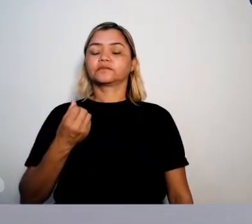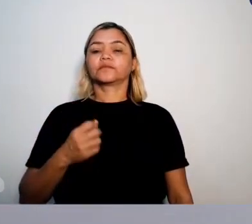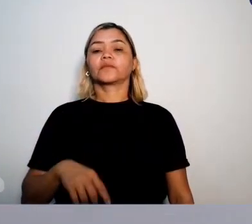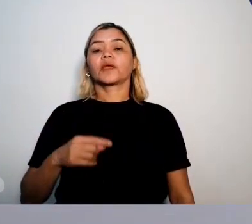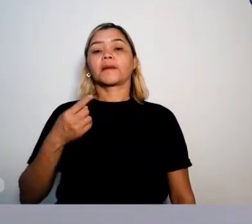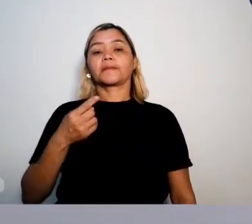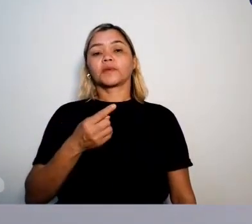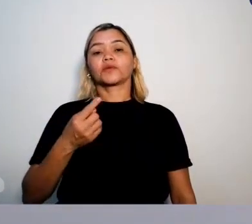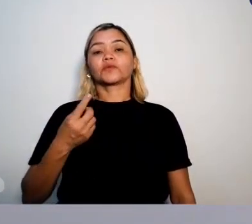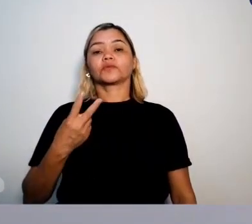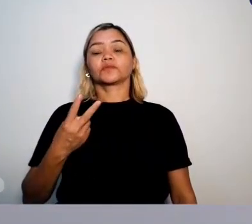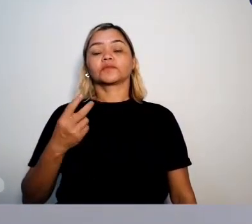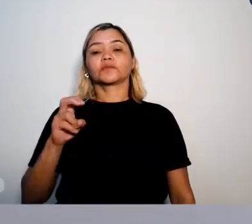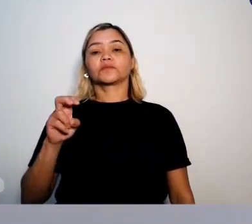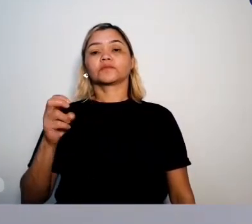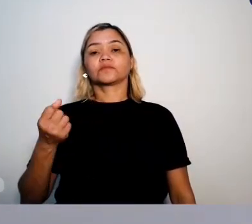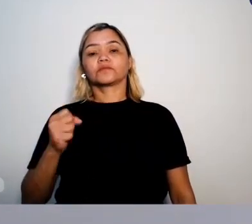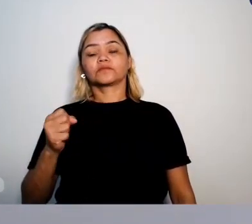1.258,